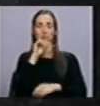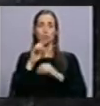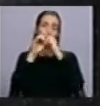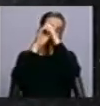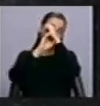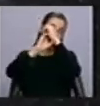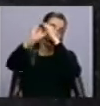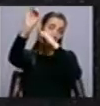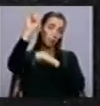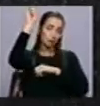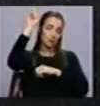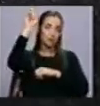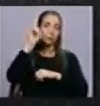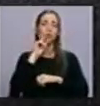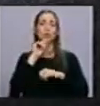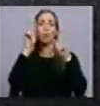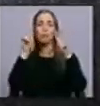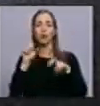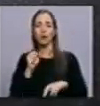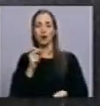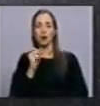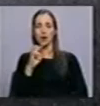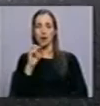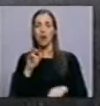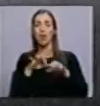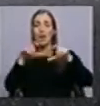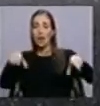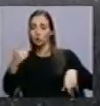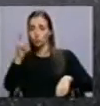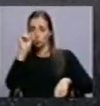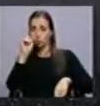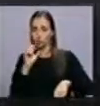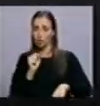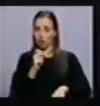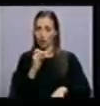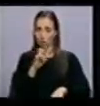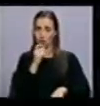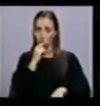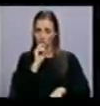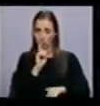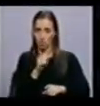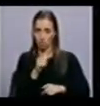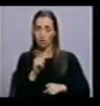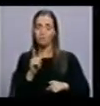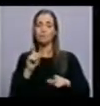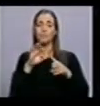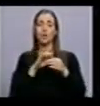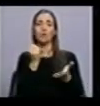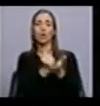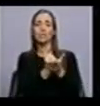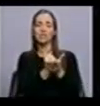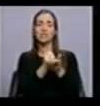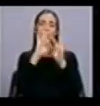lá em cima, chamado Gaia. Não tem nada a ver com Vila Nova de Gaia. É mesmo Gaia e é operado pela Agência Espacial Europeia que